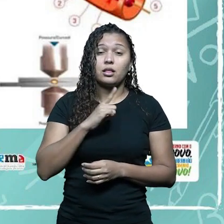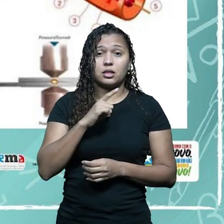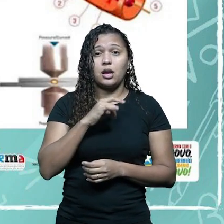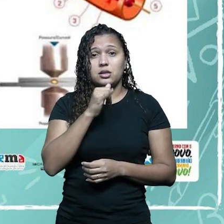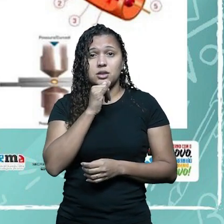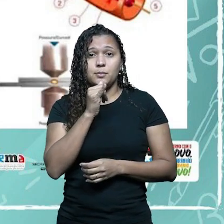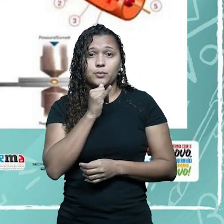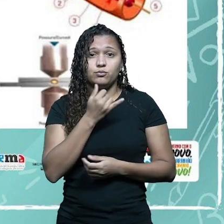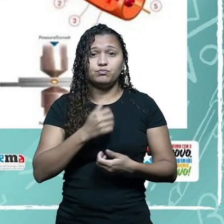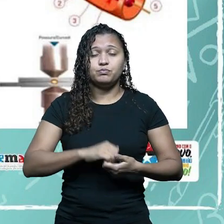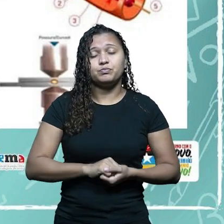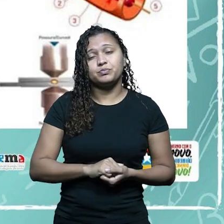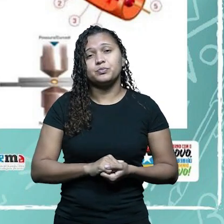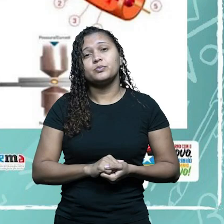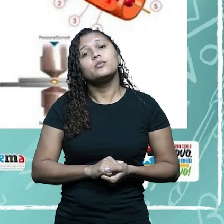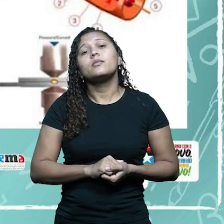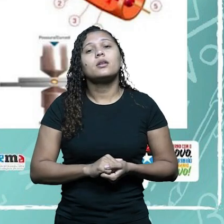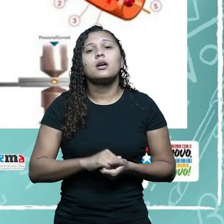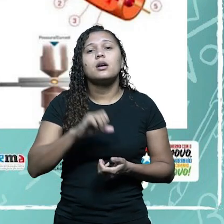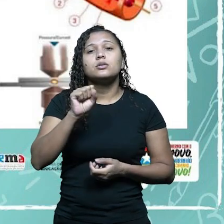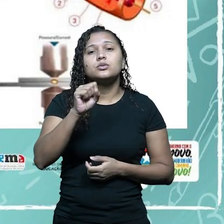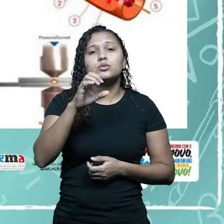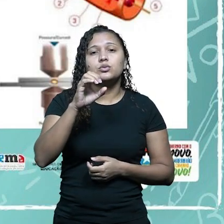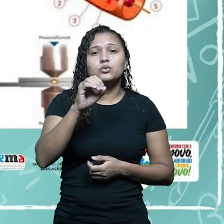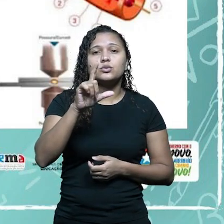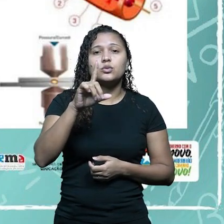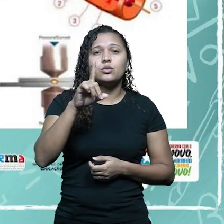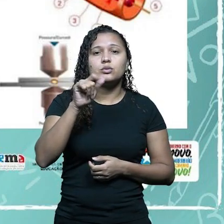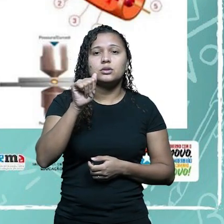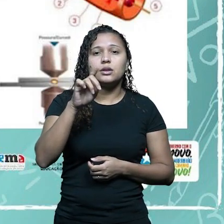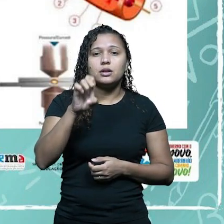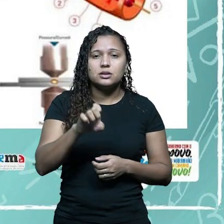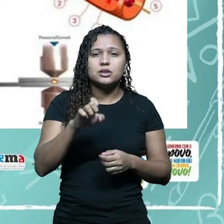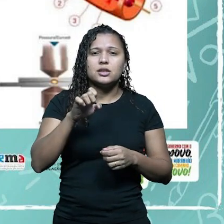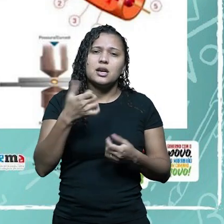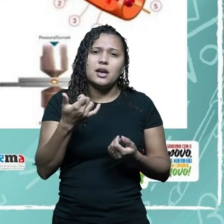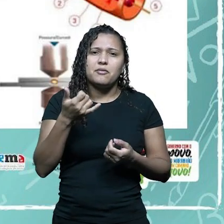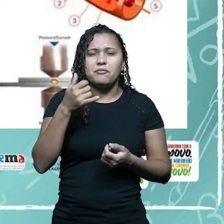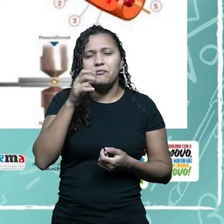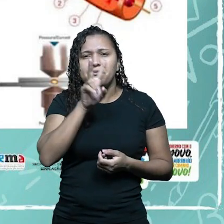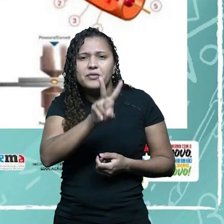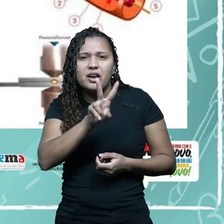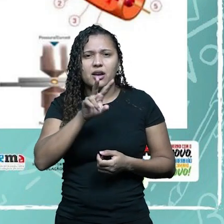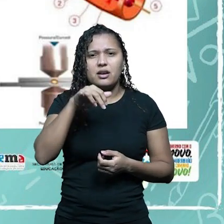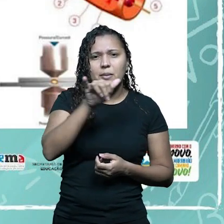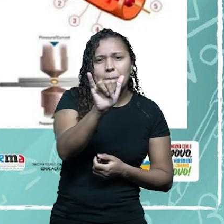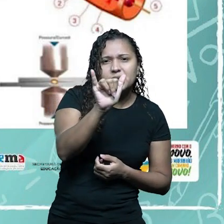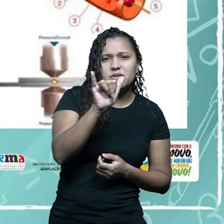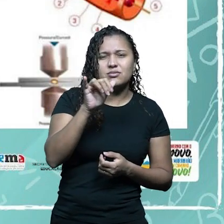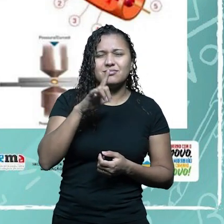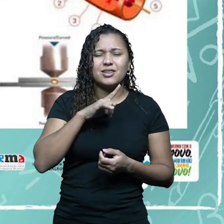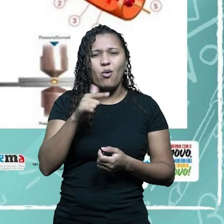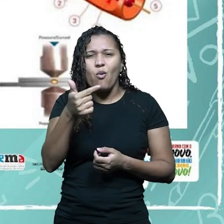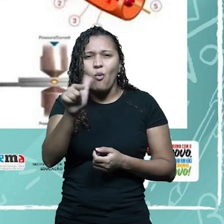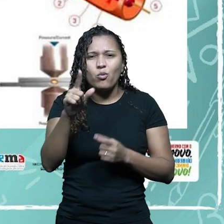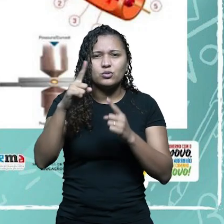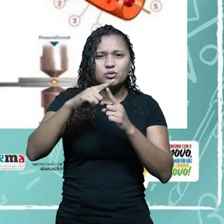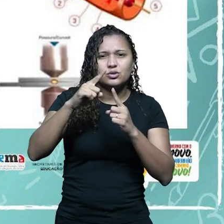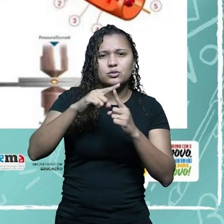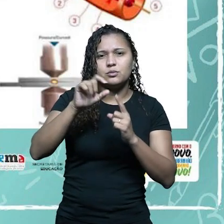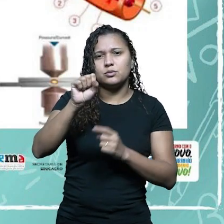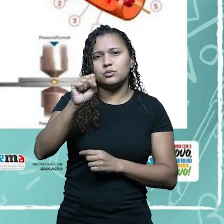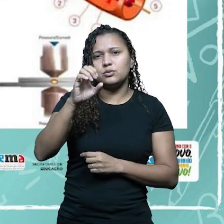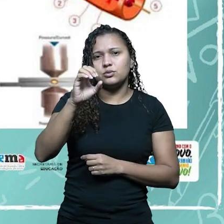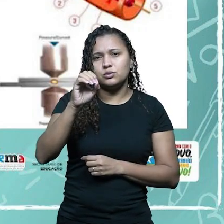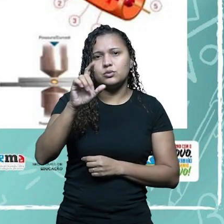isso. Então aqui nós temos alguns exemplos, tá? Soldagem U, soldagem V, em Y, e tem outros